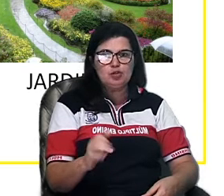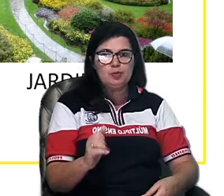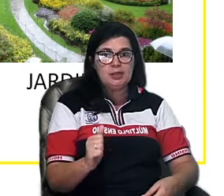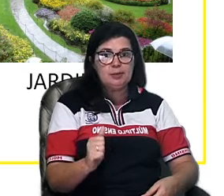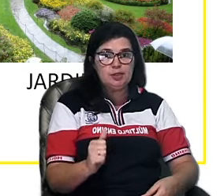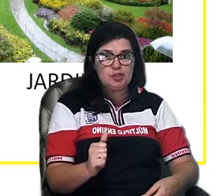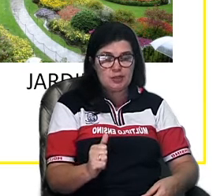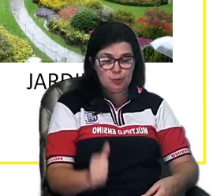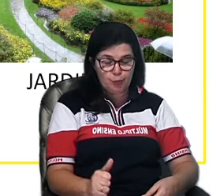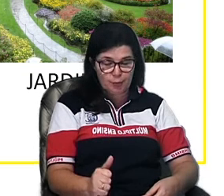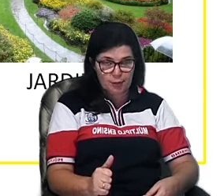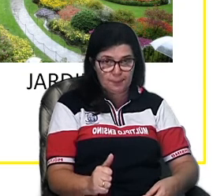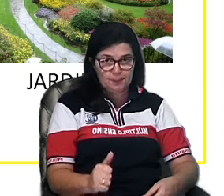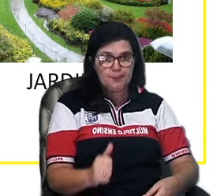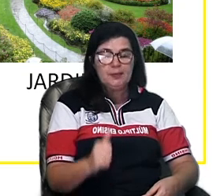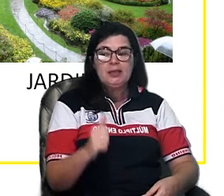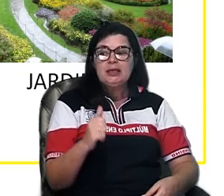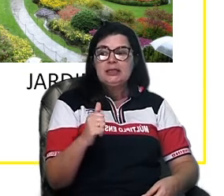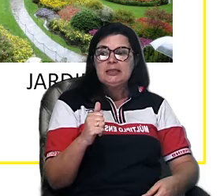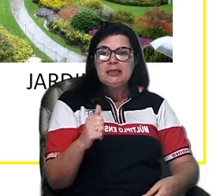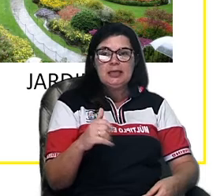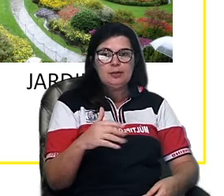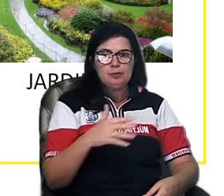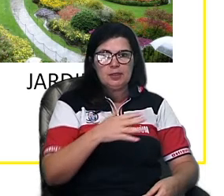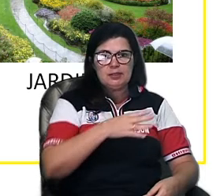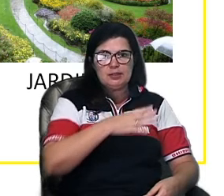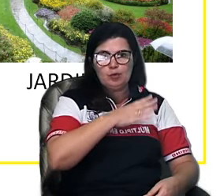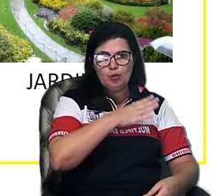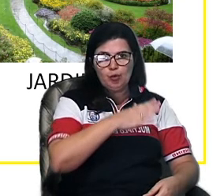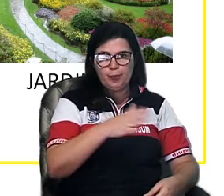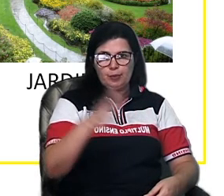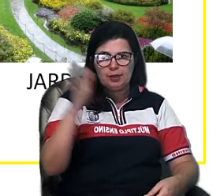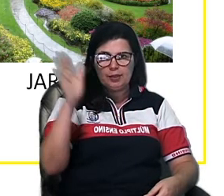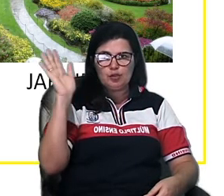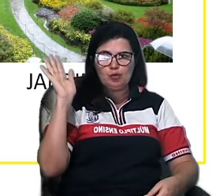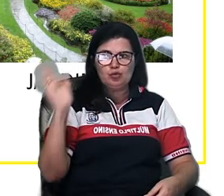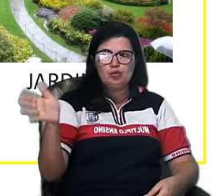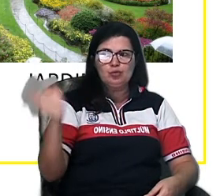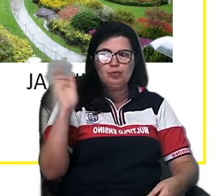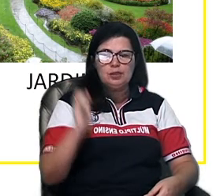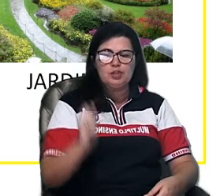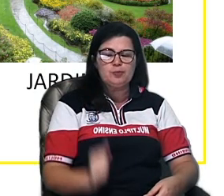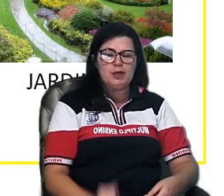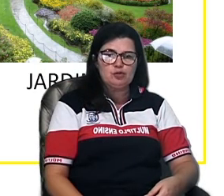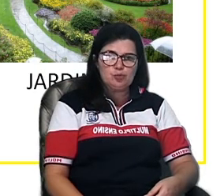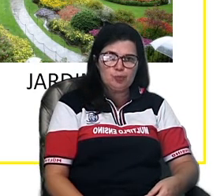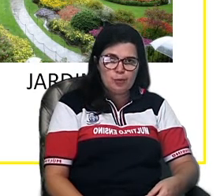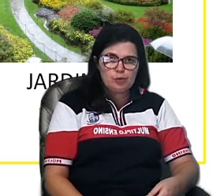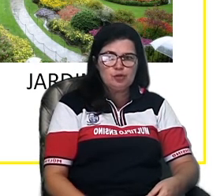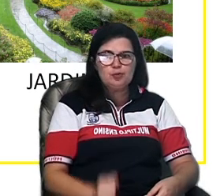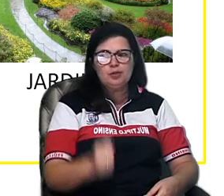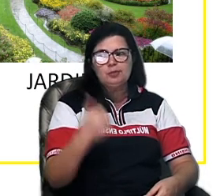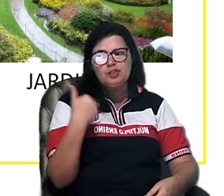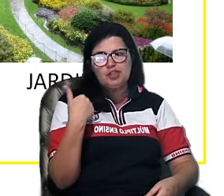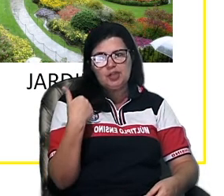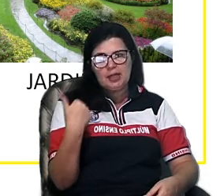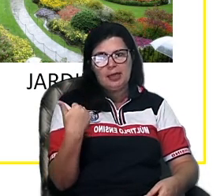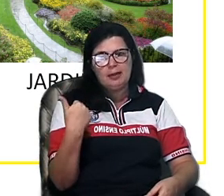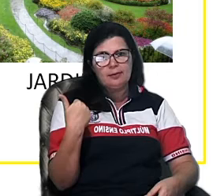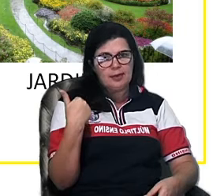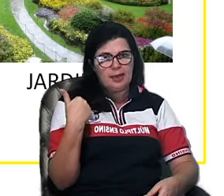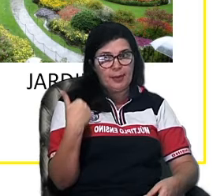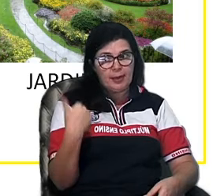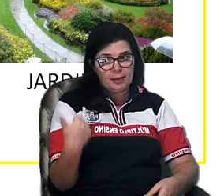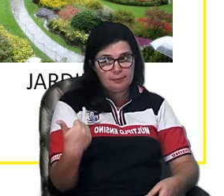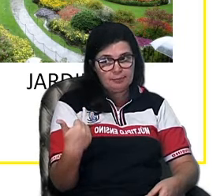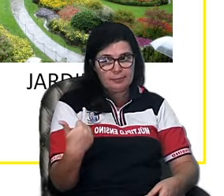são mantidos pela administração pública. Dentro desse grupo, né, desse conjunto de espaços públicos, nós podemos